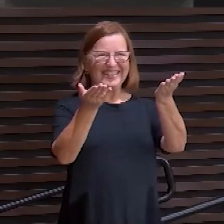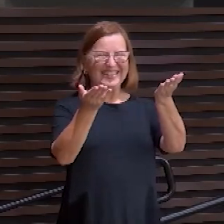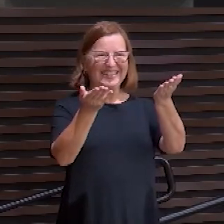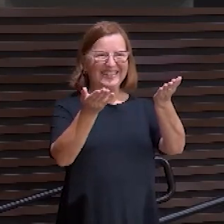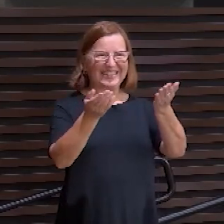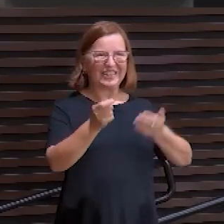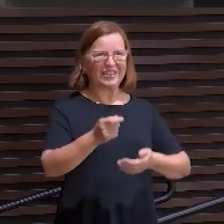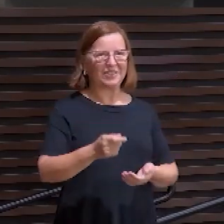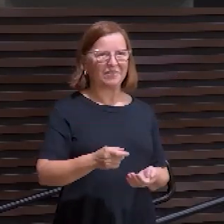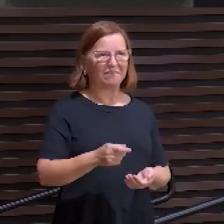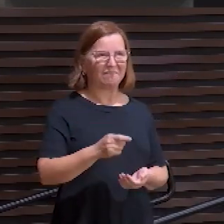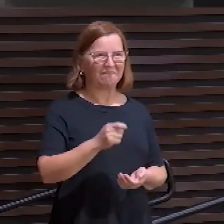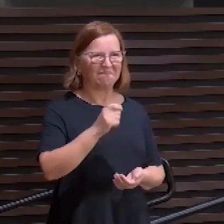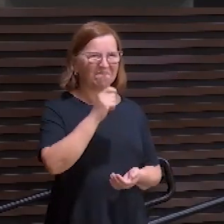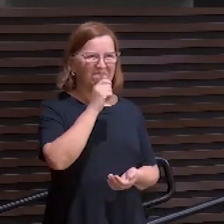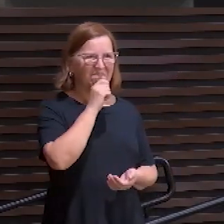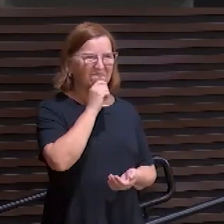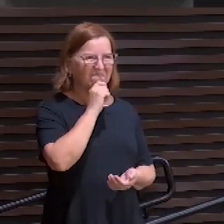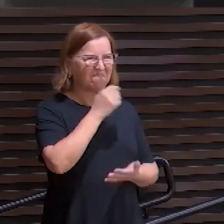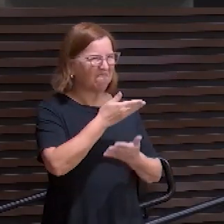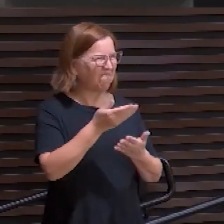Ainda meia boca.